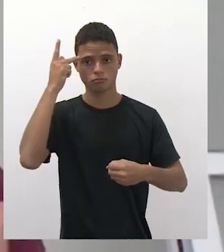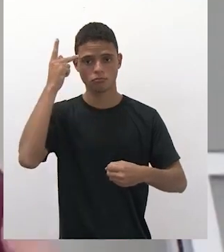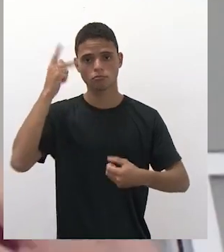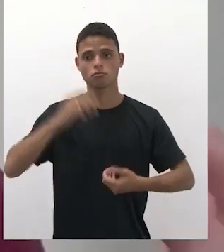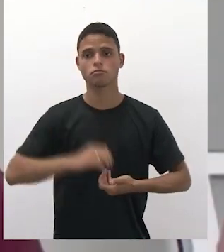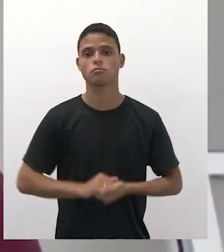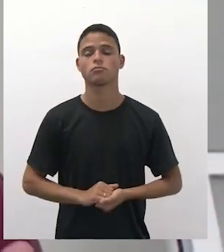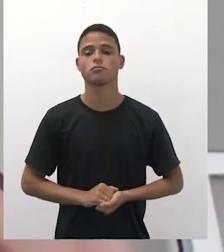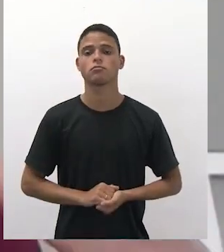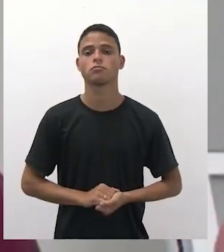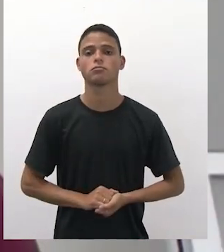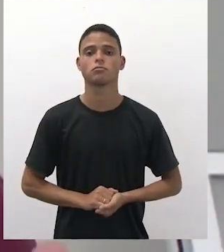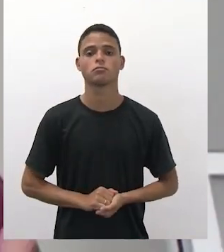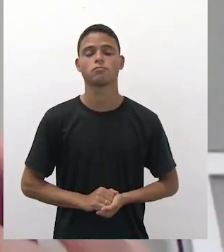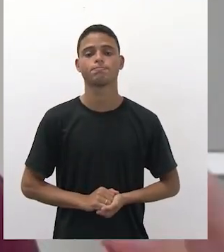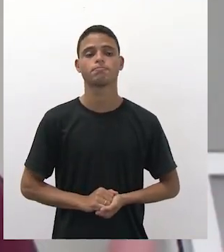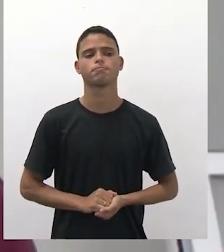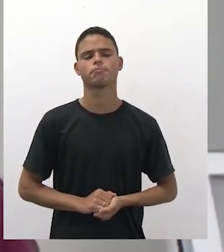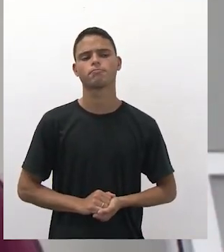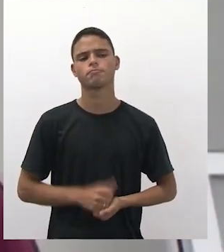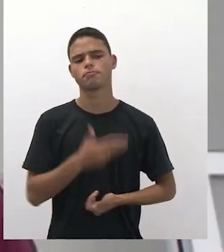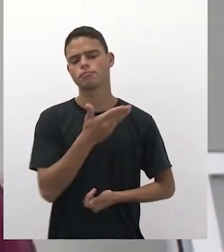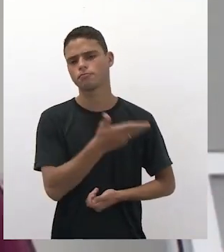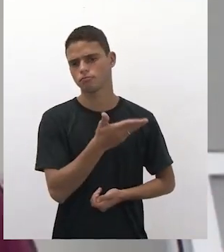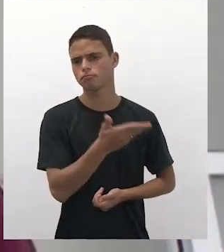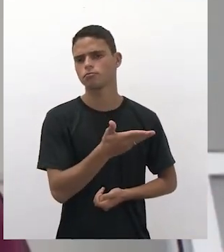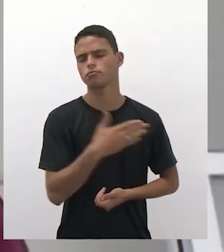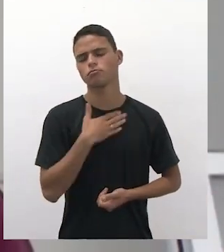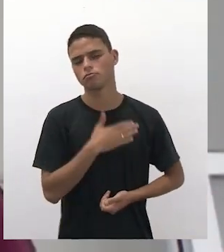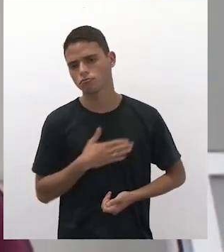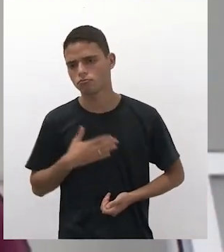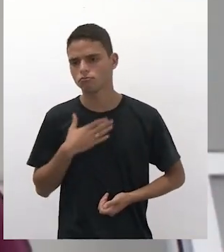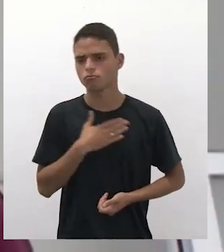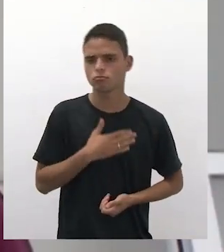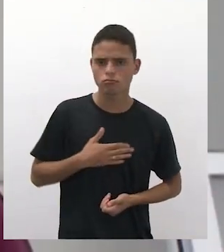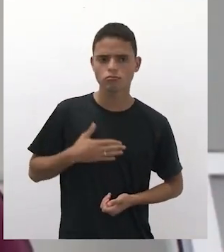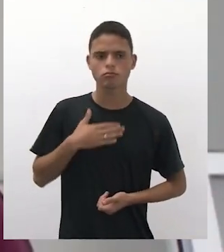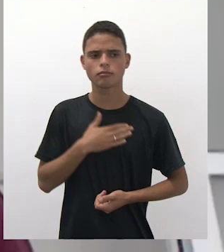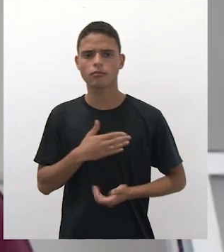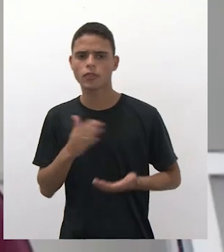era muito dinâmico, e aquilo me atraía.